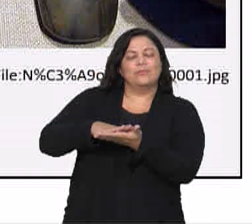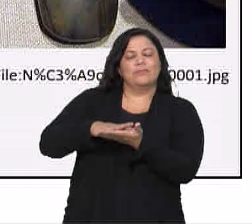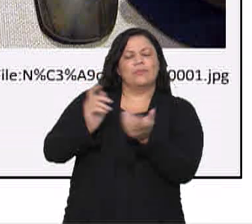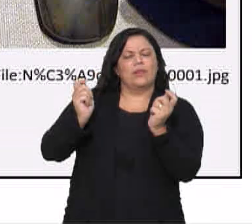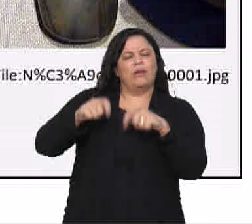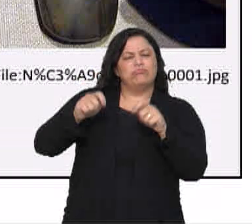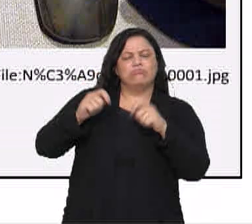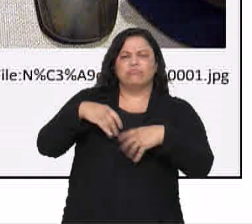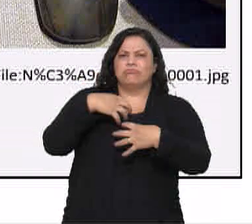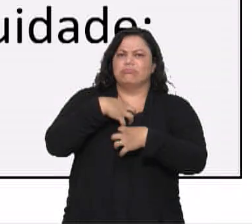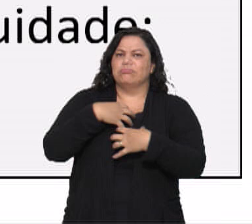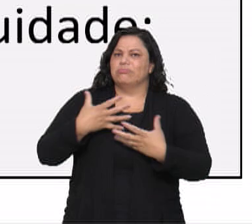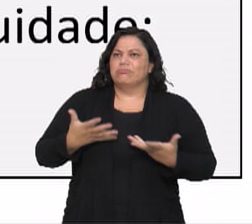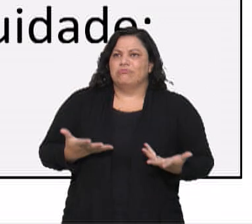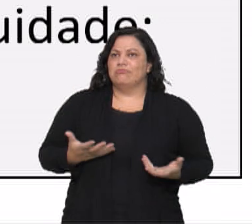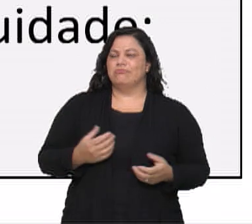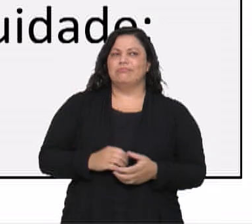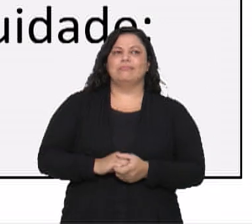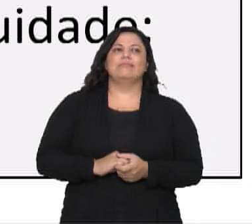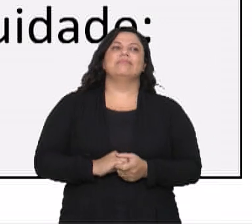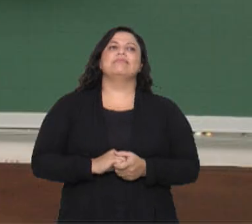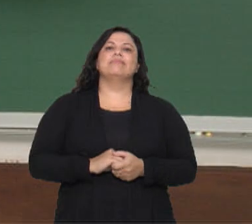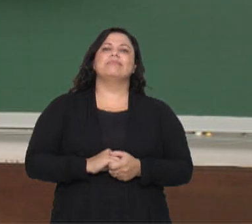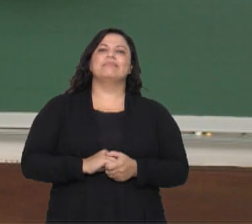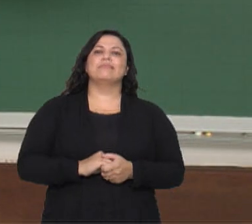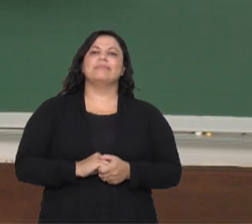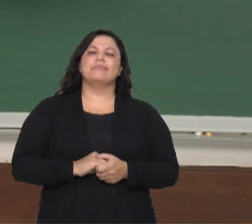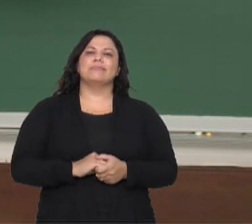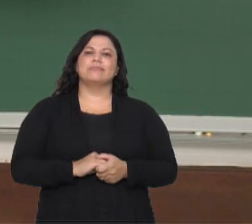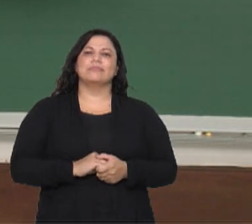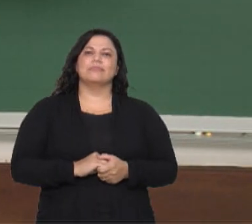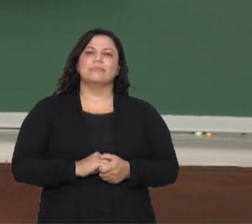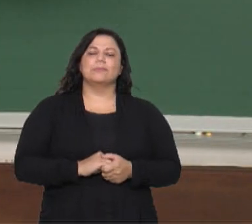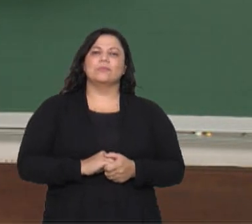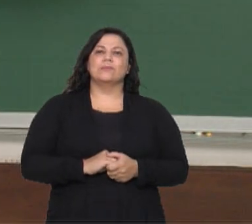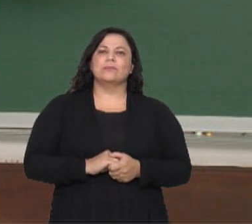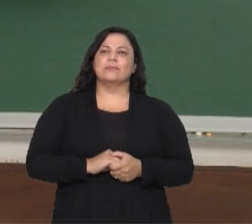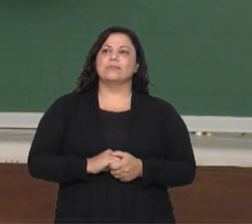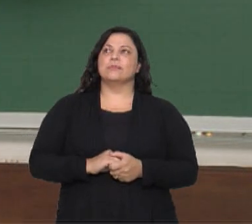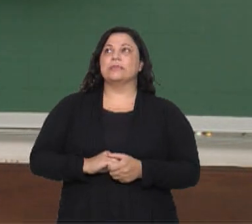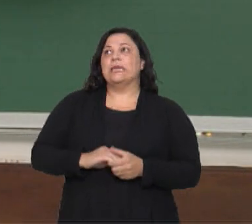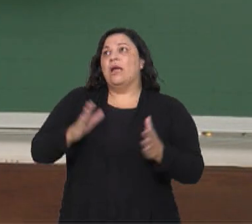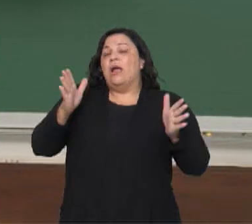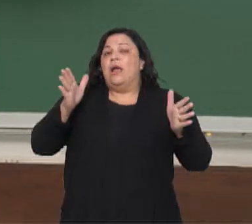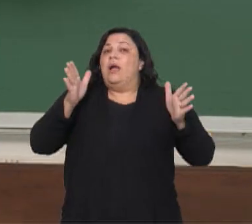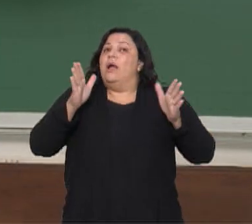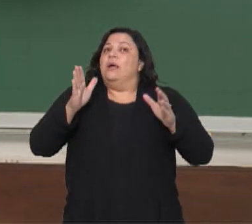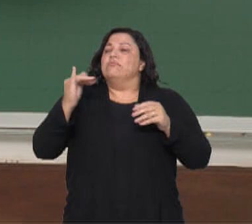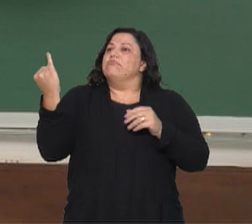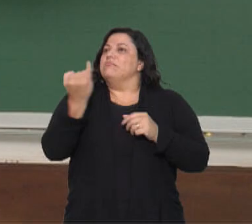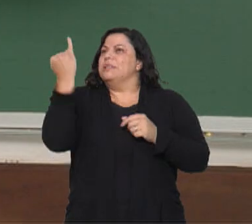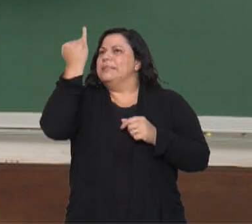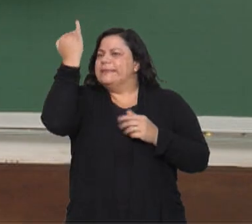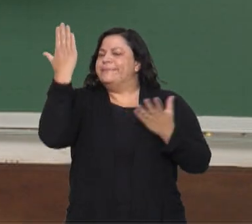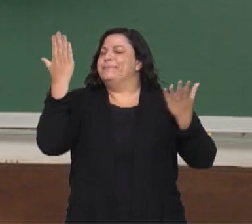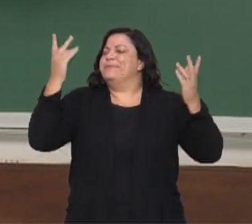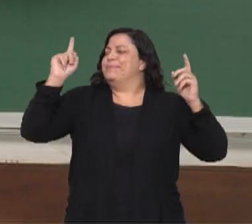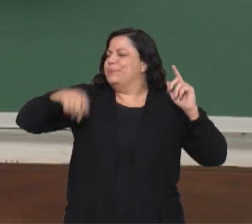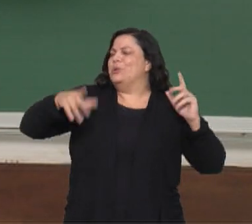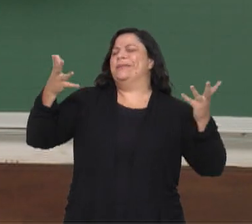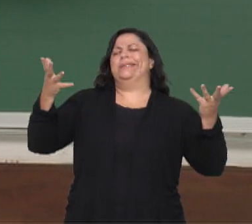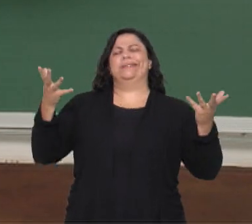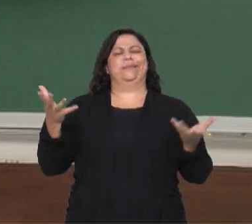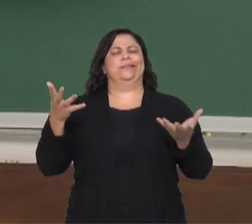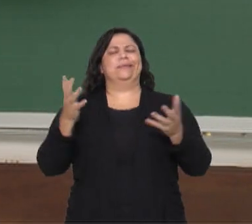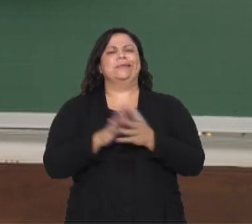a resposta certa seria assim. A parte mais importante, poxa vida, vamos brincar que é a cereja do bolo da nossa aula